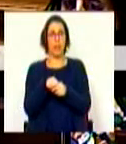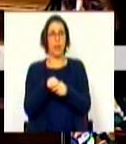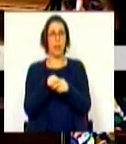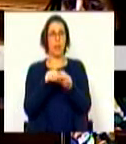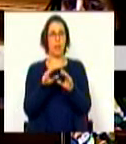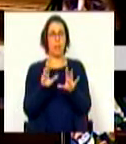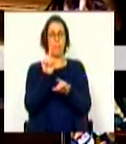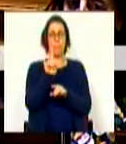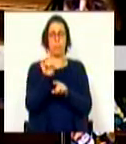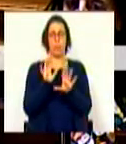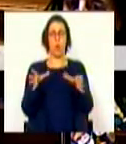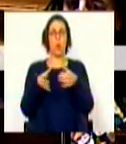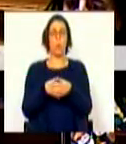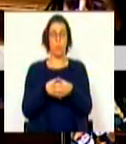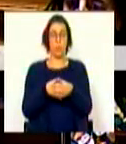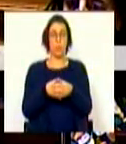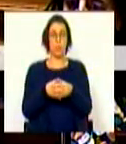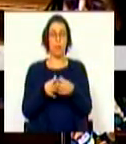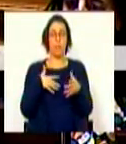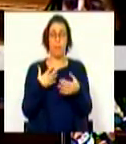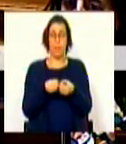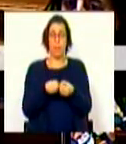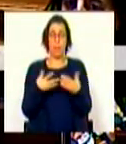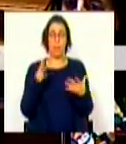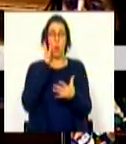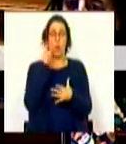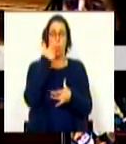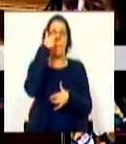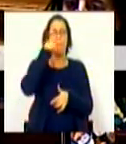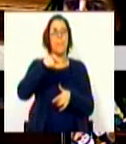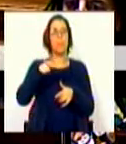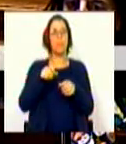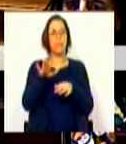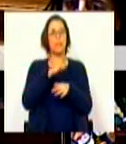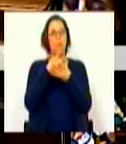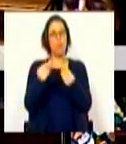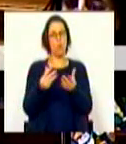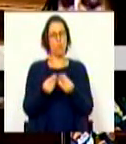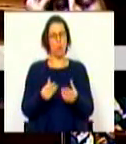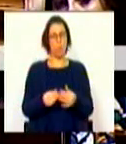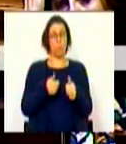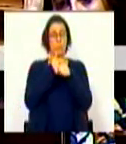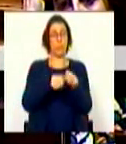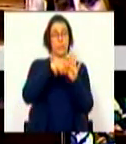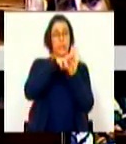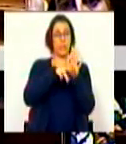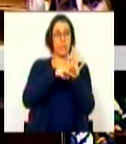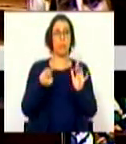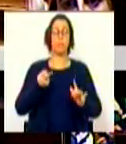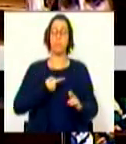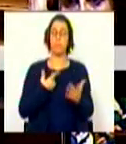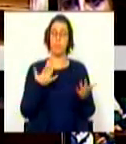na primeira comissão, tem aumentado o número de pessoas que são regularizadas ao abrigo desse regime e devemos